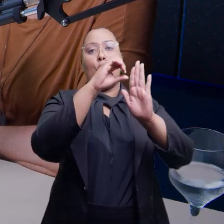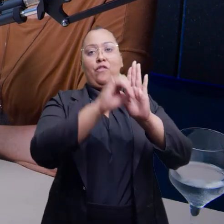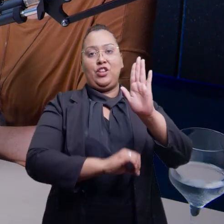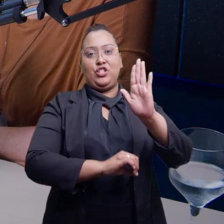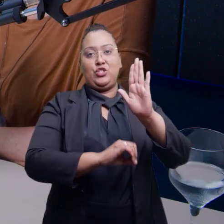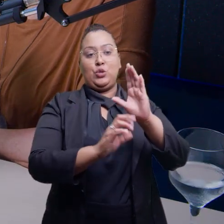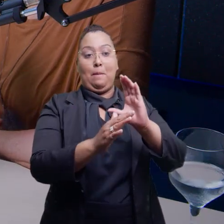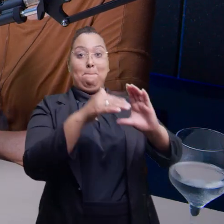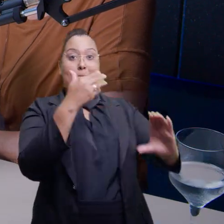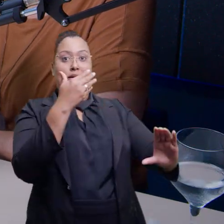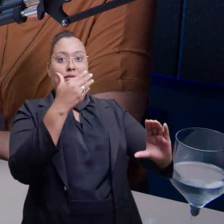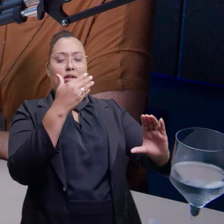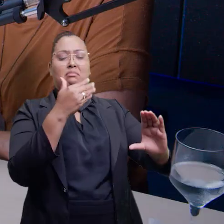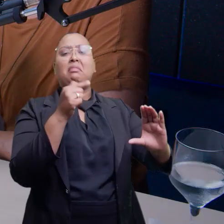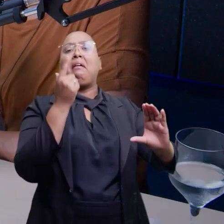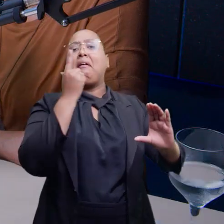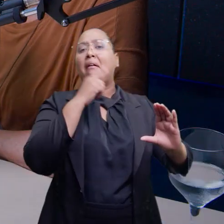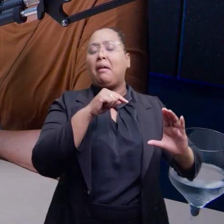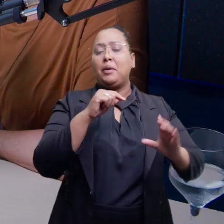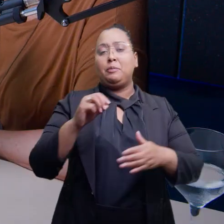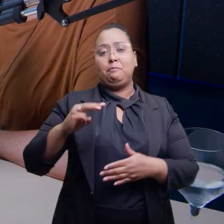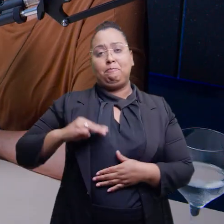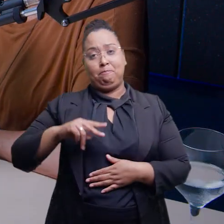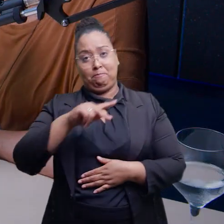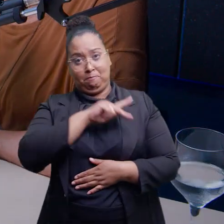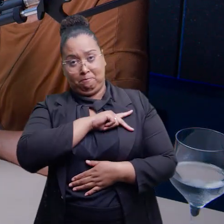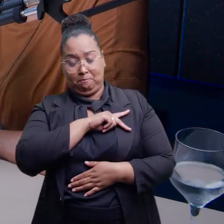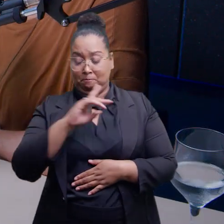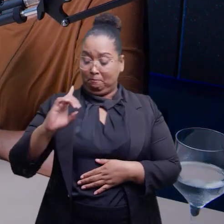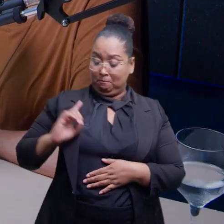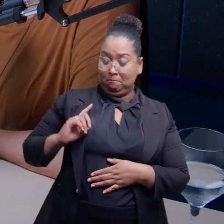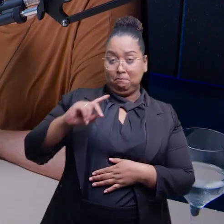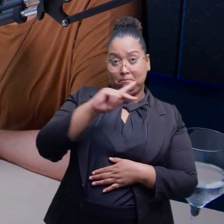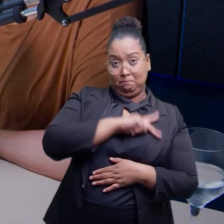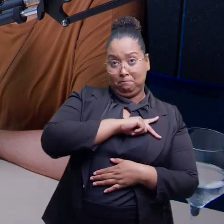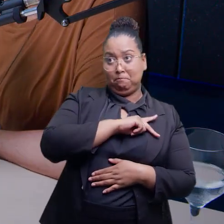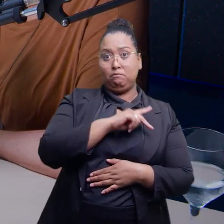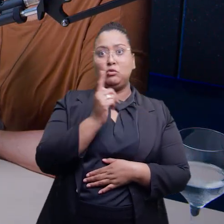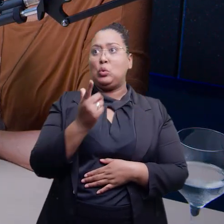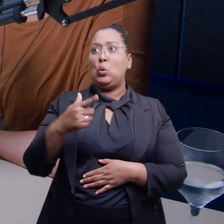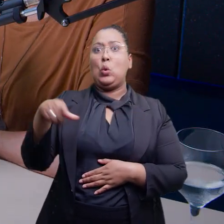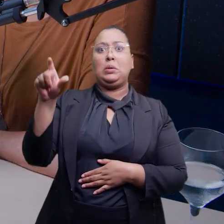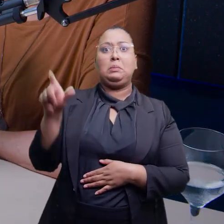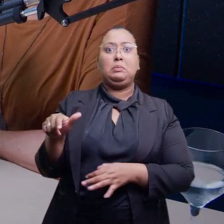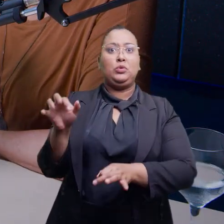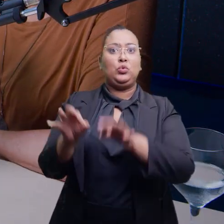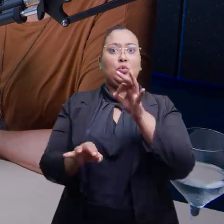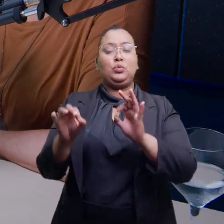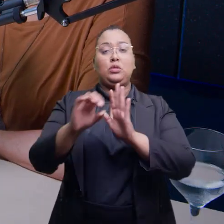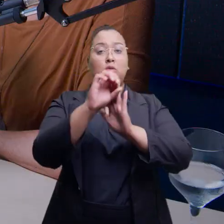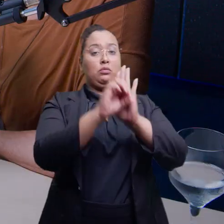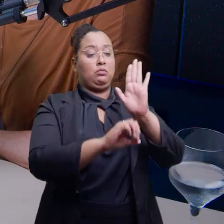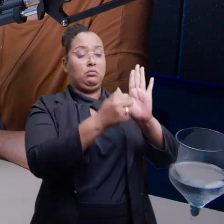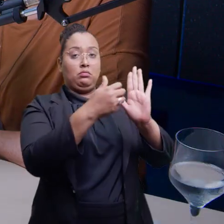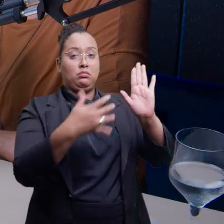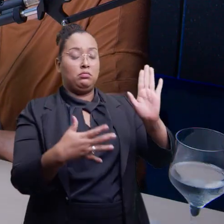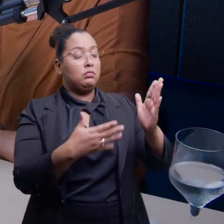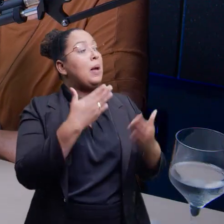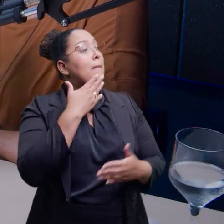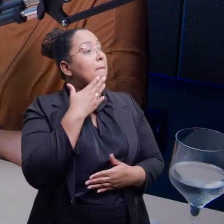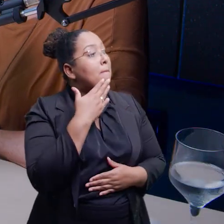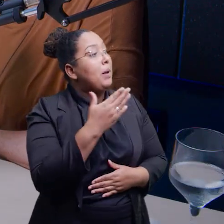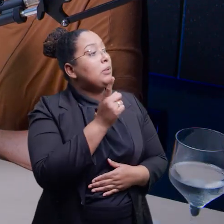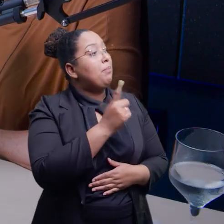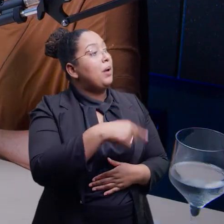ofício, um documento, ou do Ministério Público, ou da Defensoria, ou do juiz, dizendo: peço